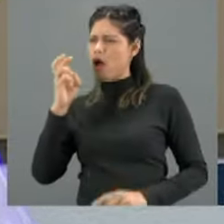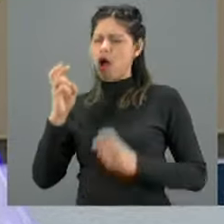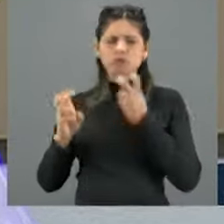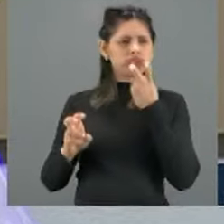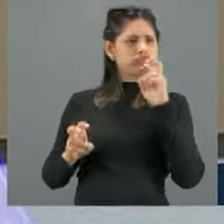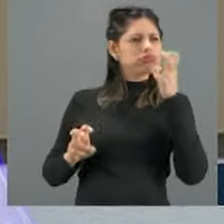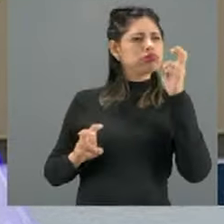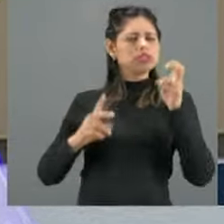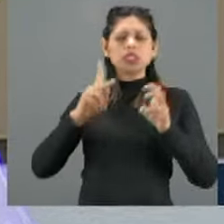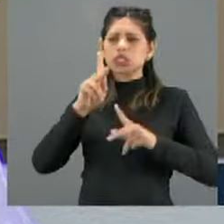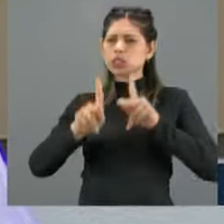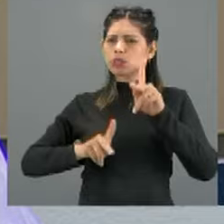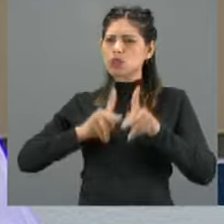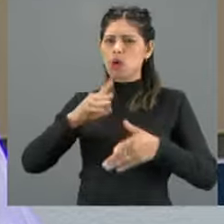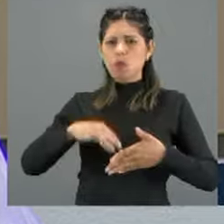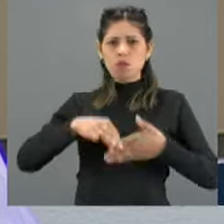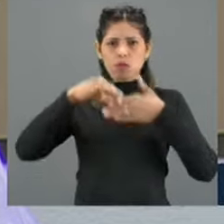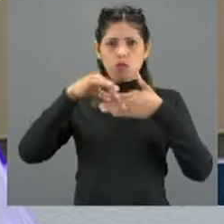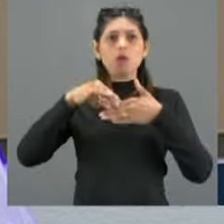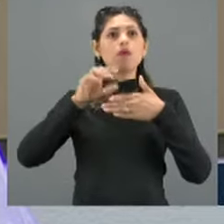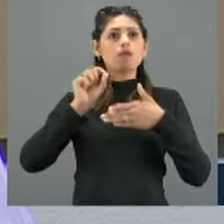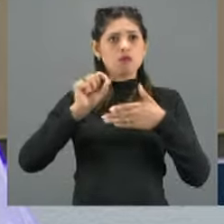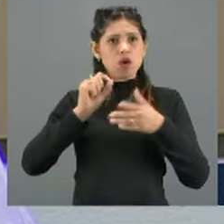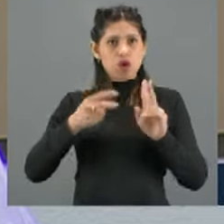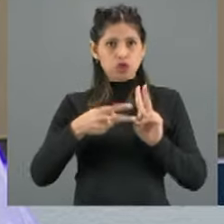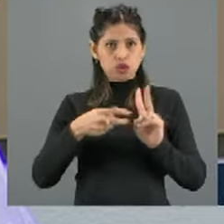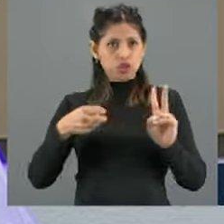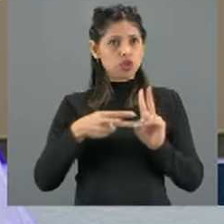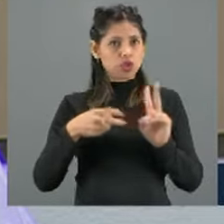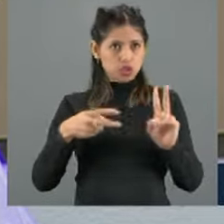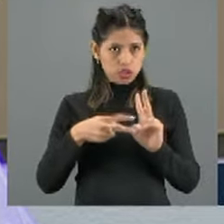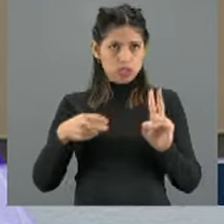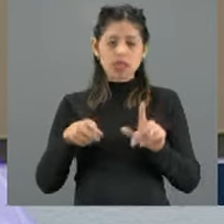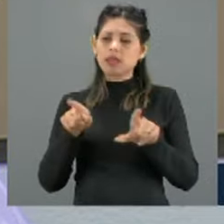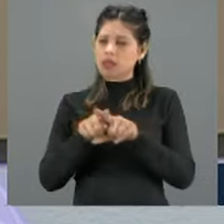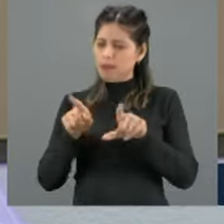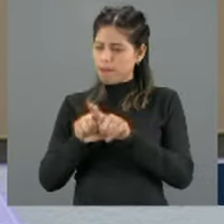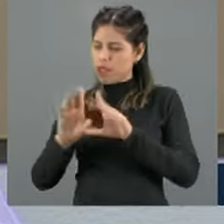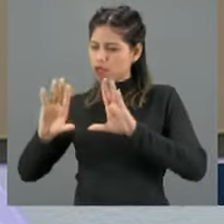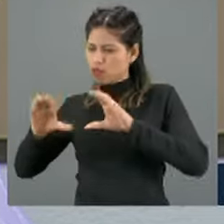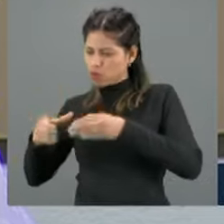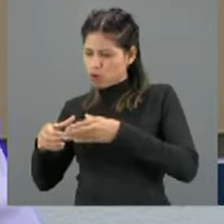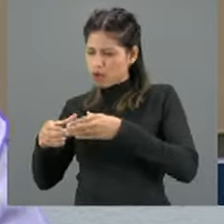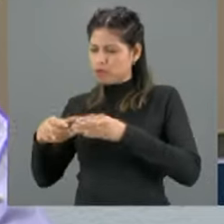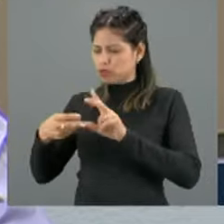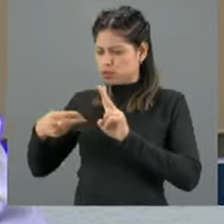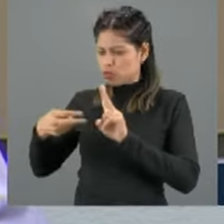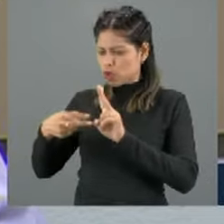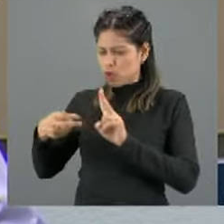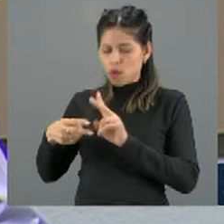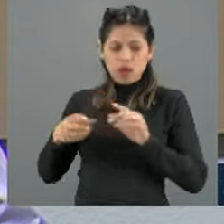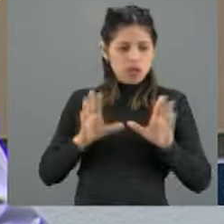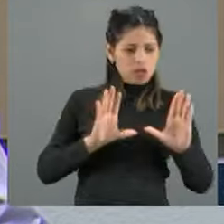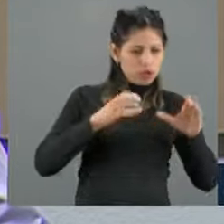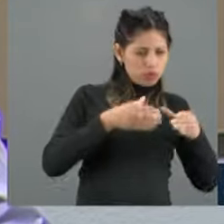a voz do povo da terra indígena de Sangradouro e terra indígena de Parabuburi.